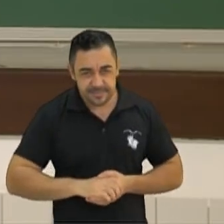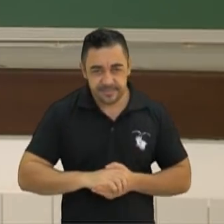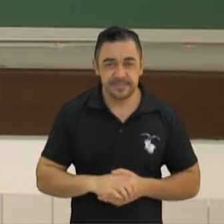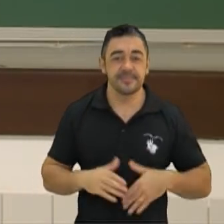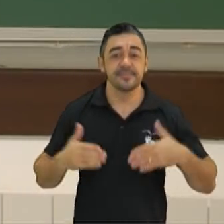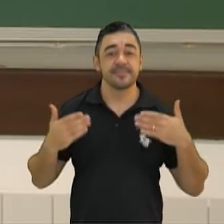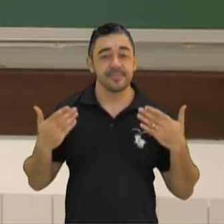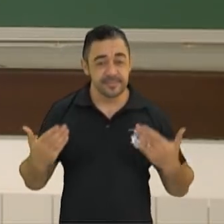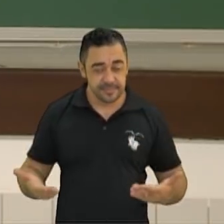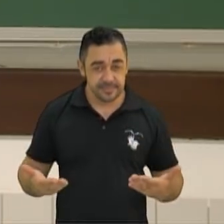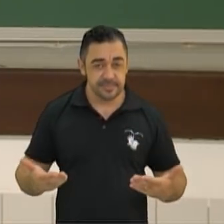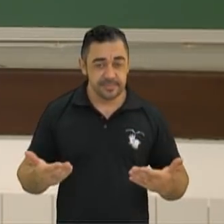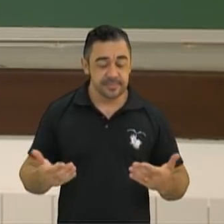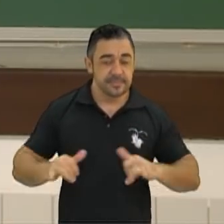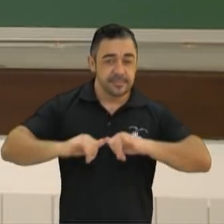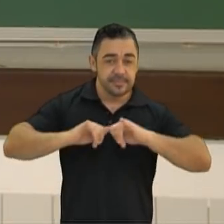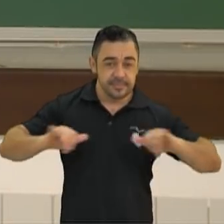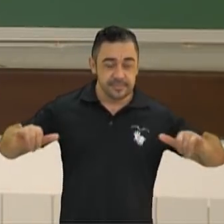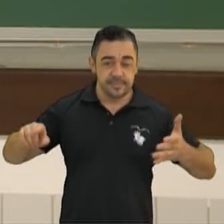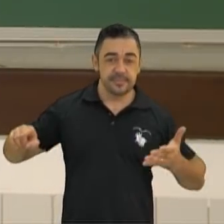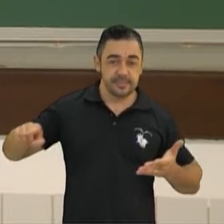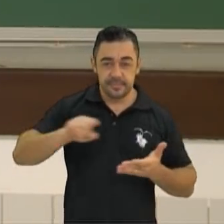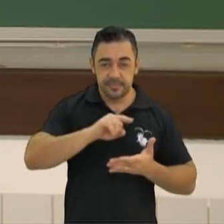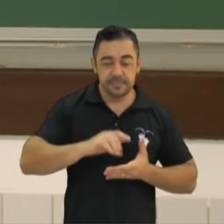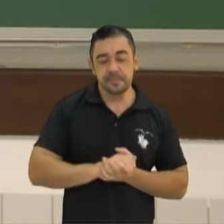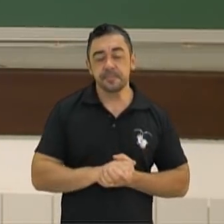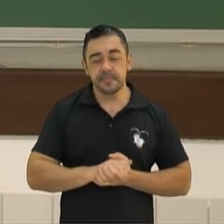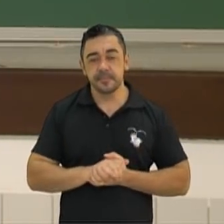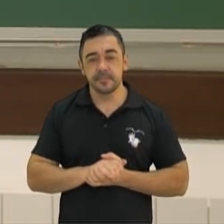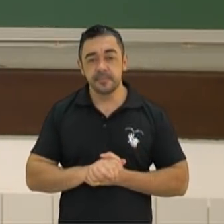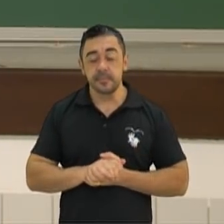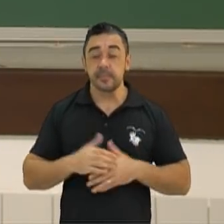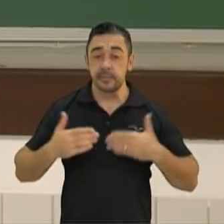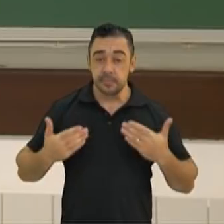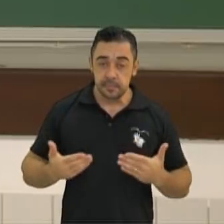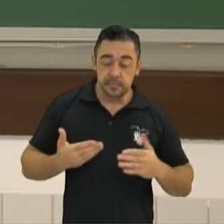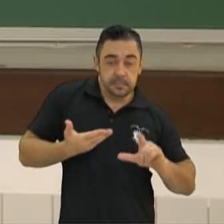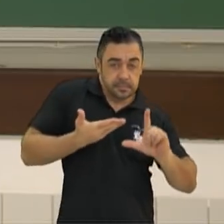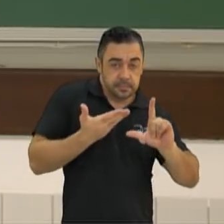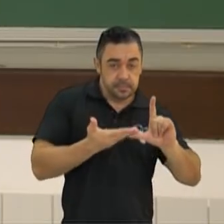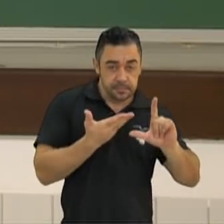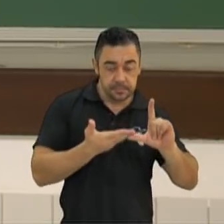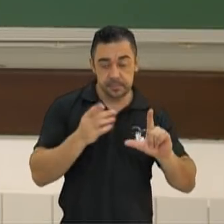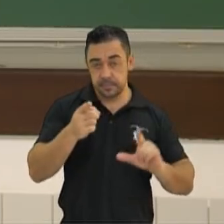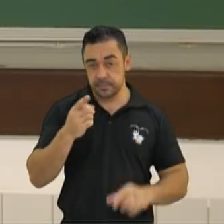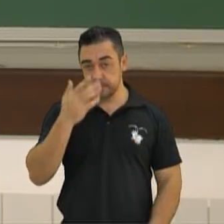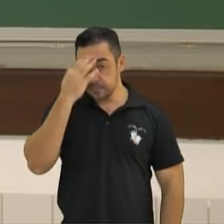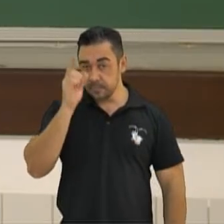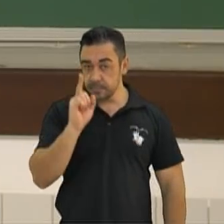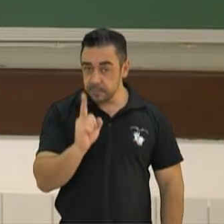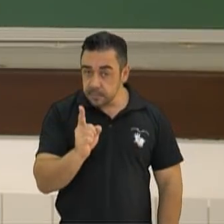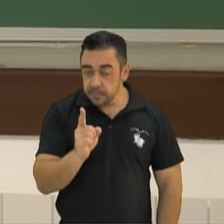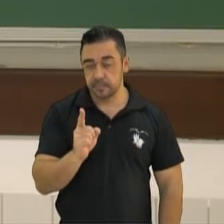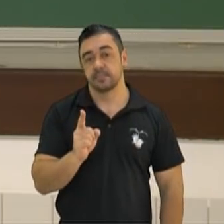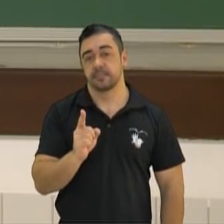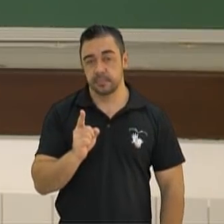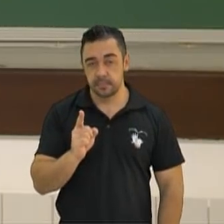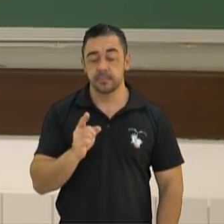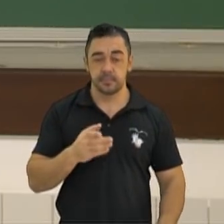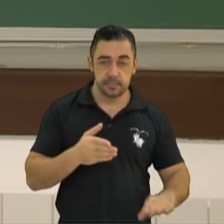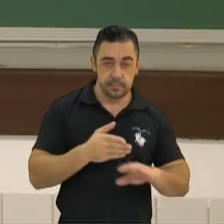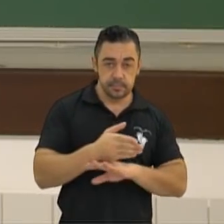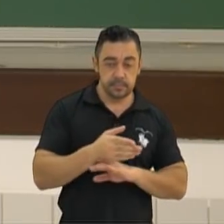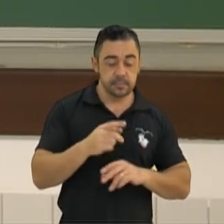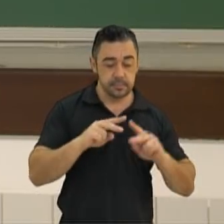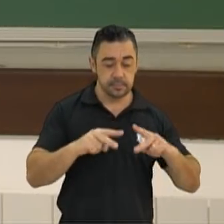Pessoal, só dando uns recadinhos para vocês. Com relação ao Classroom, não esqueçam, quando vocês forem clicar lá no link